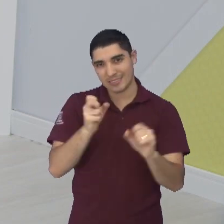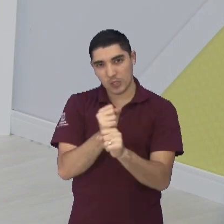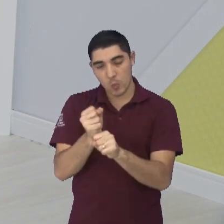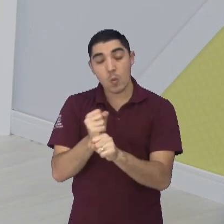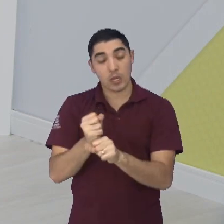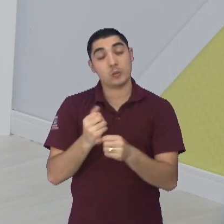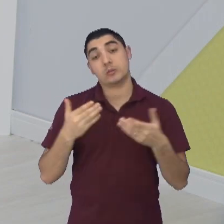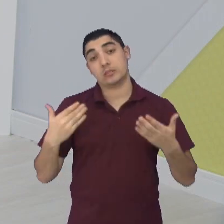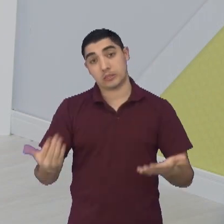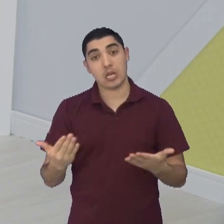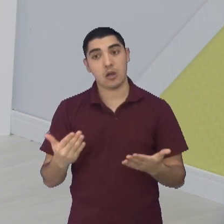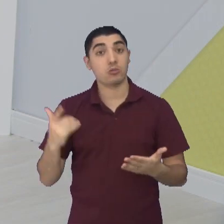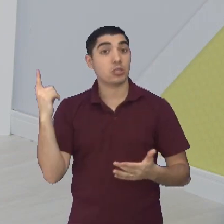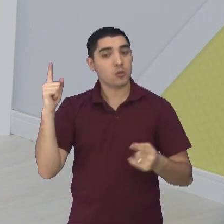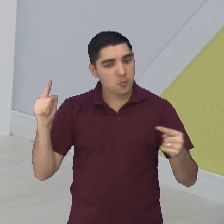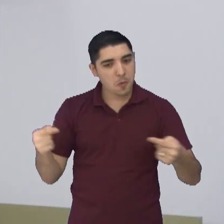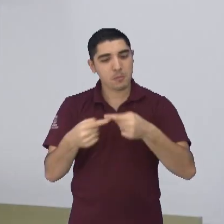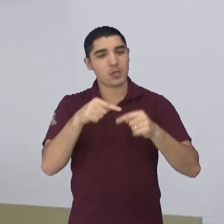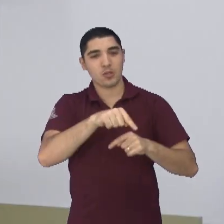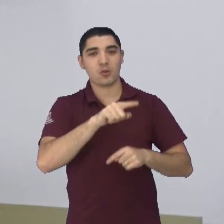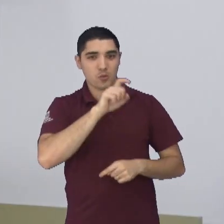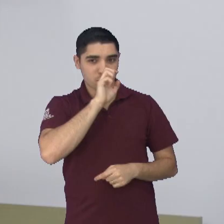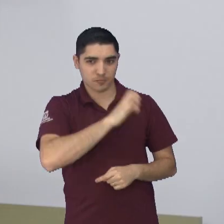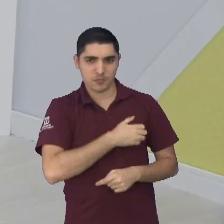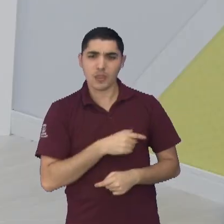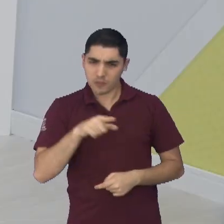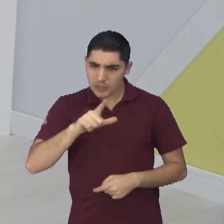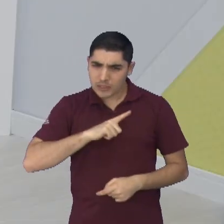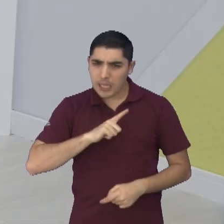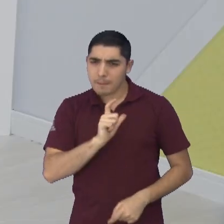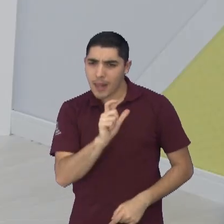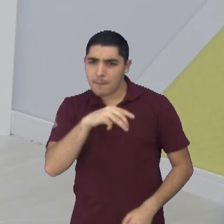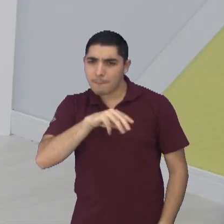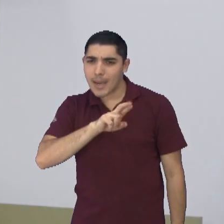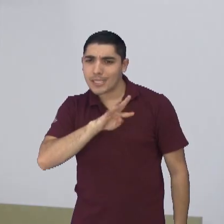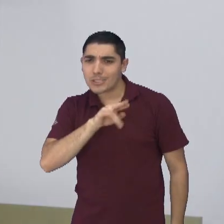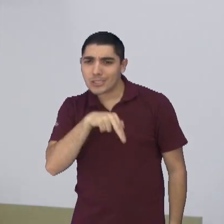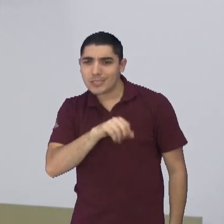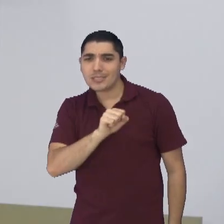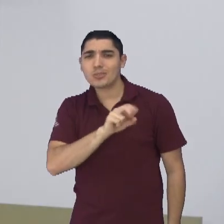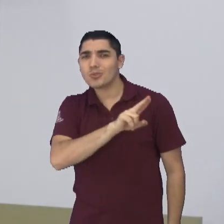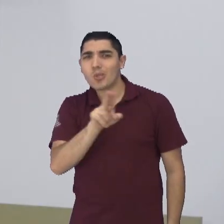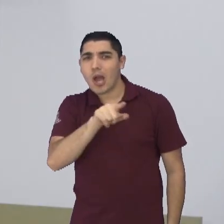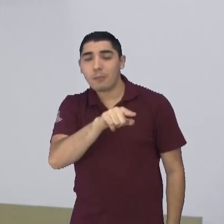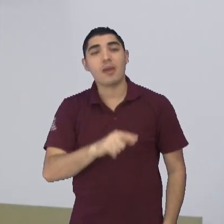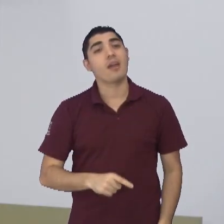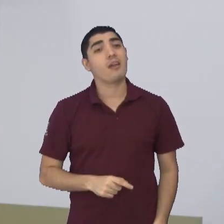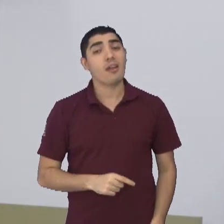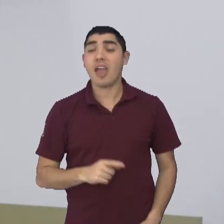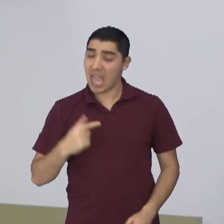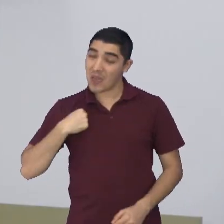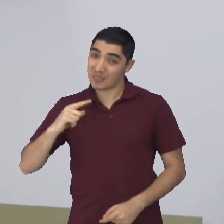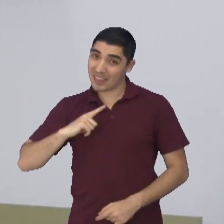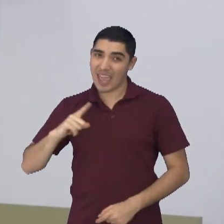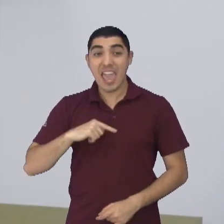o futebol do São José, né? Você é Martins também, né? Eu sou. Então, tá,